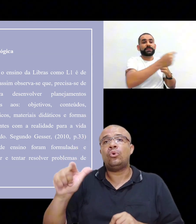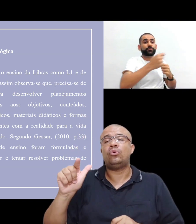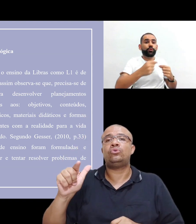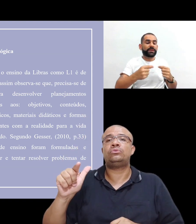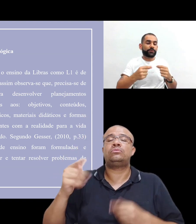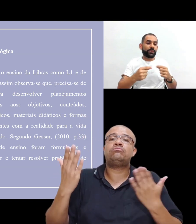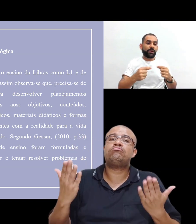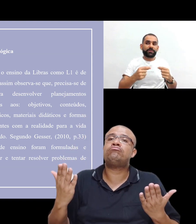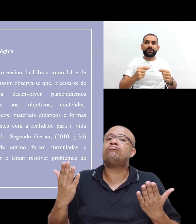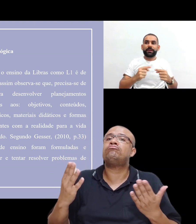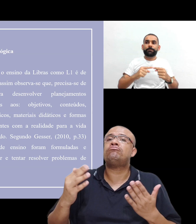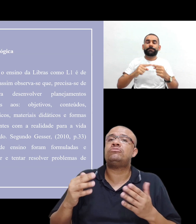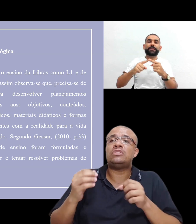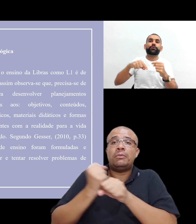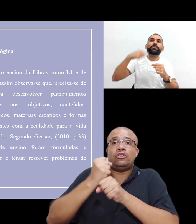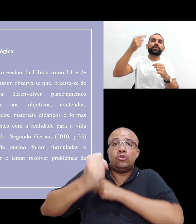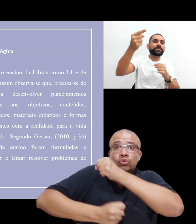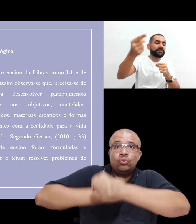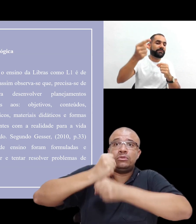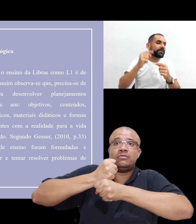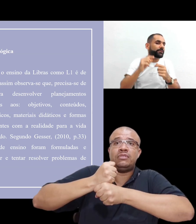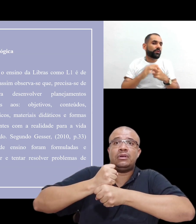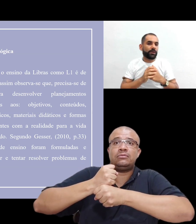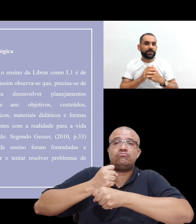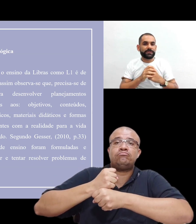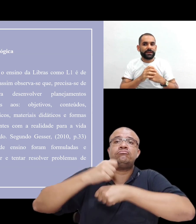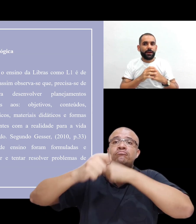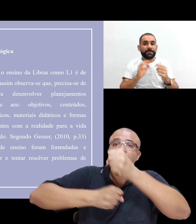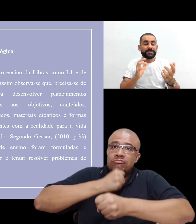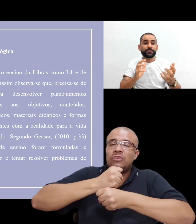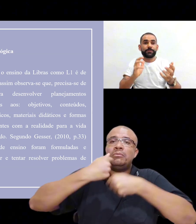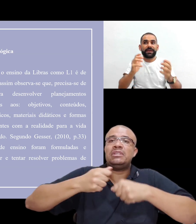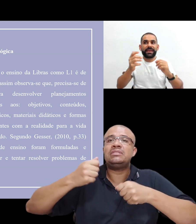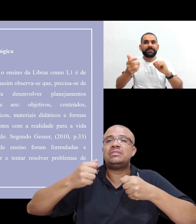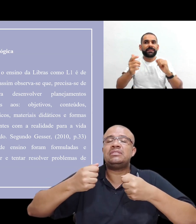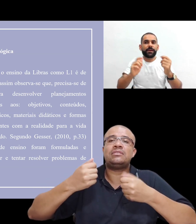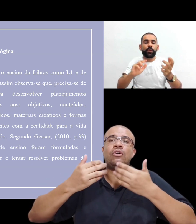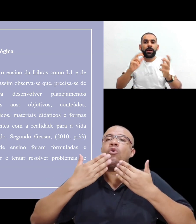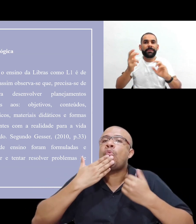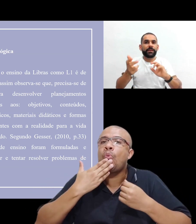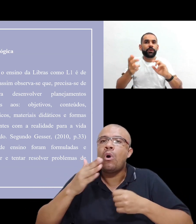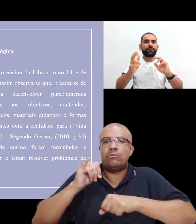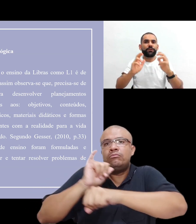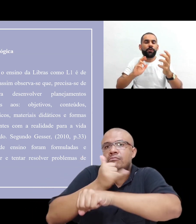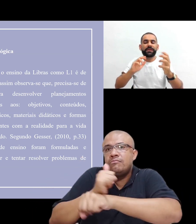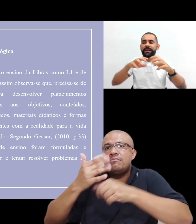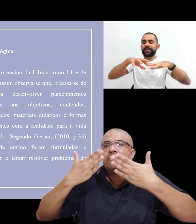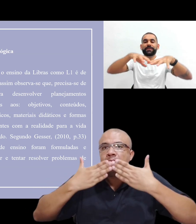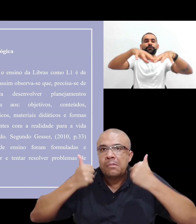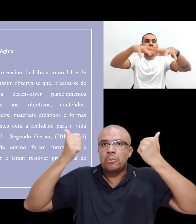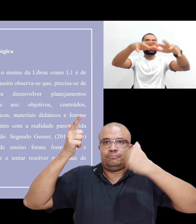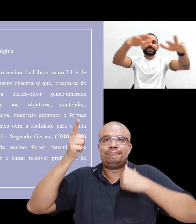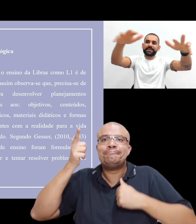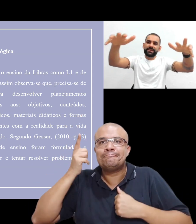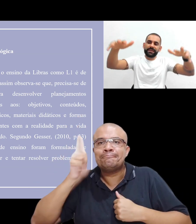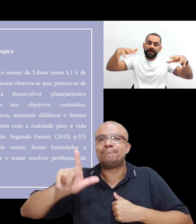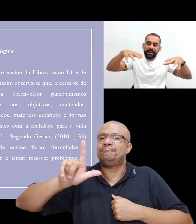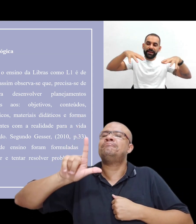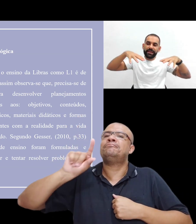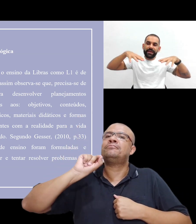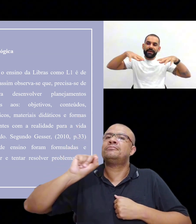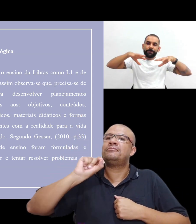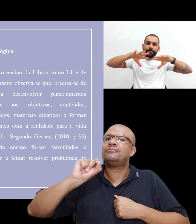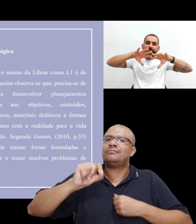para outra turma que eu dou aula, para a turma do ano que vem que eu dou aula. Eu preciso entender qual é a melhor forma que eu vou